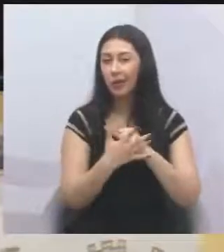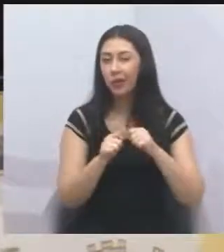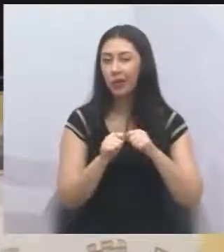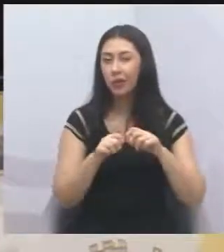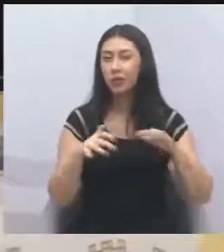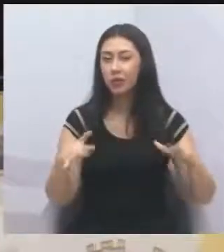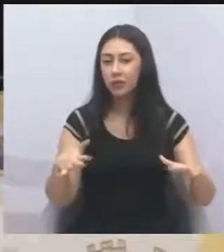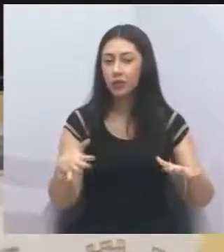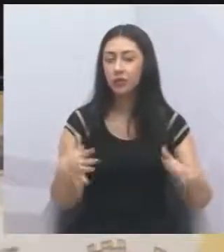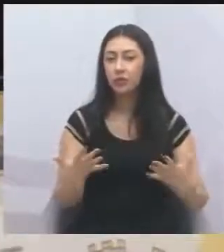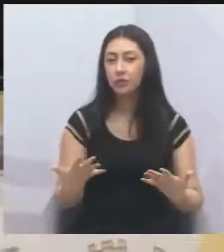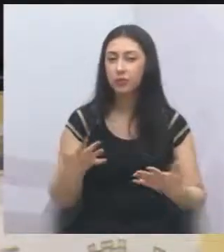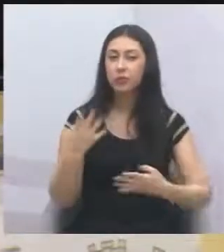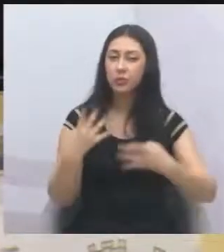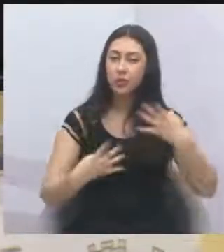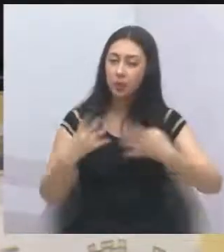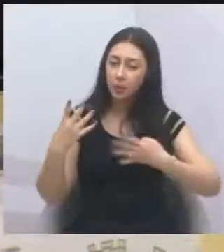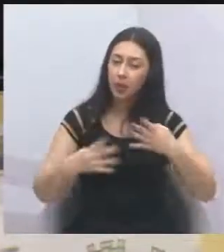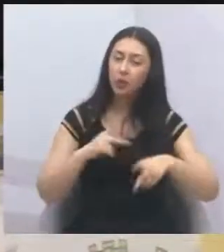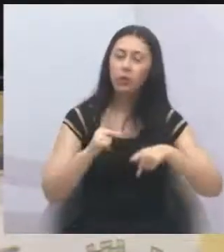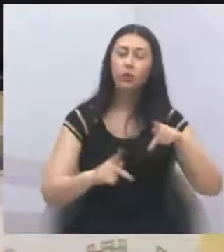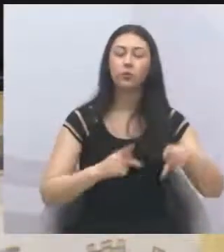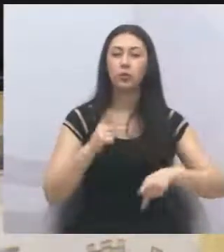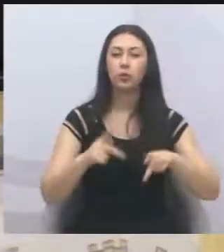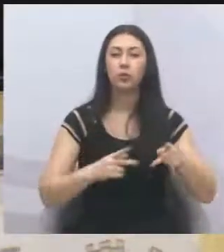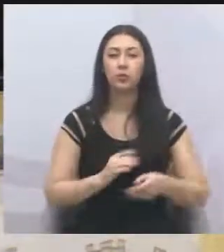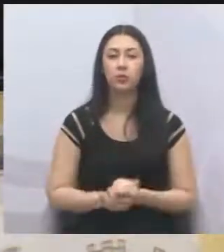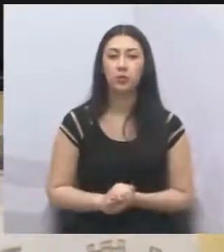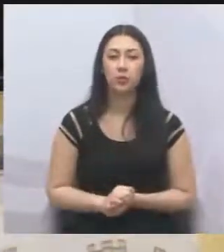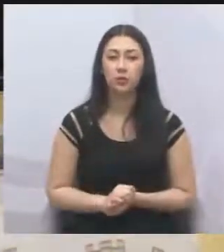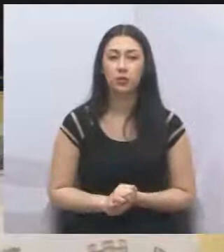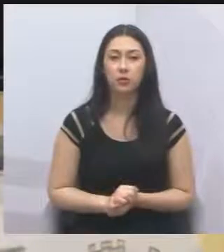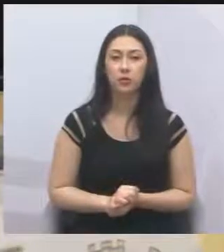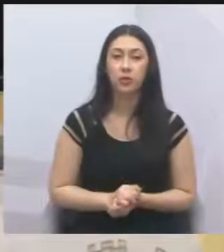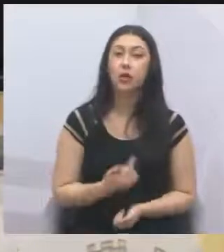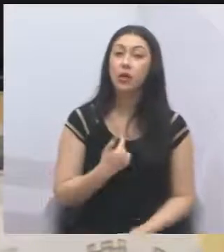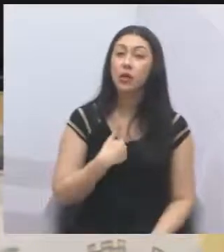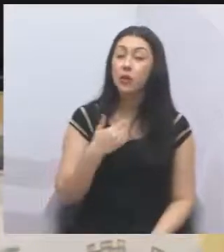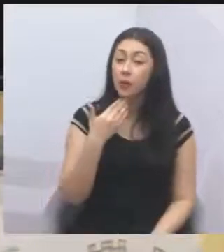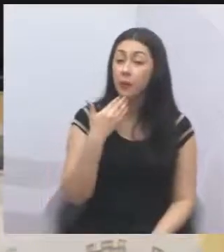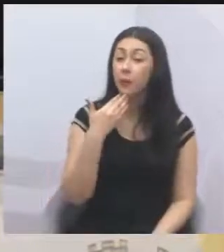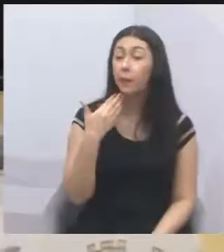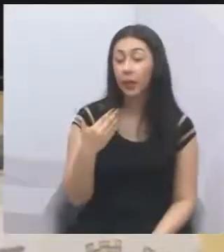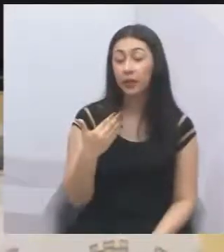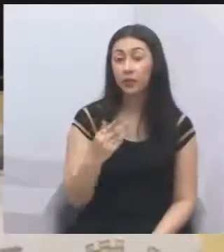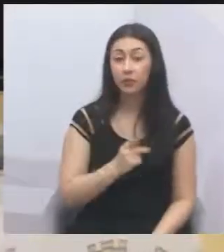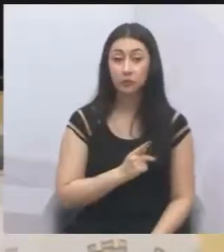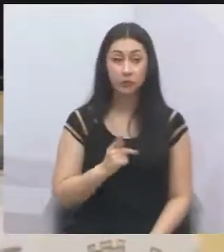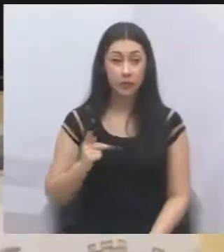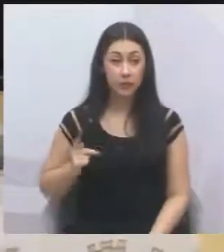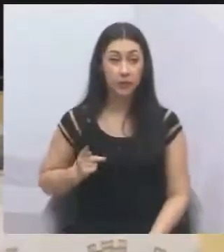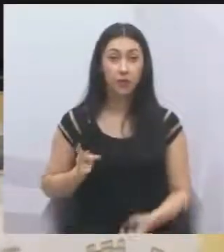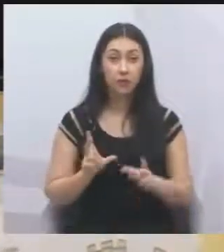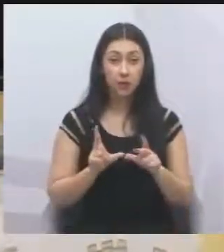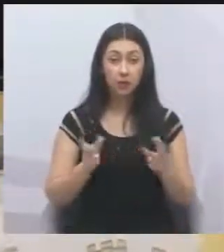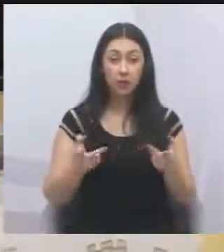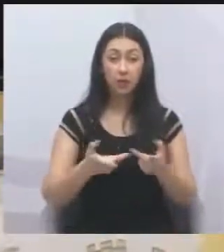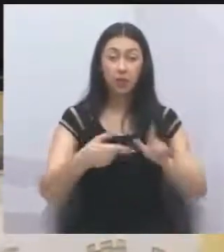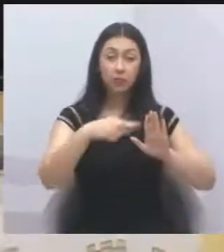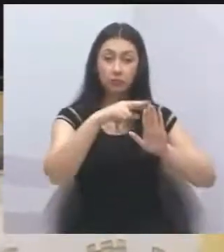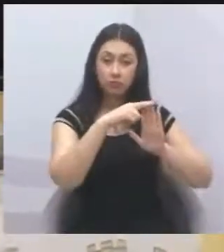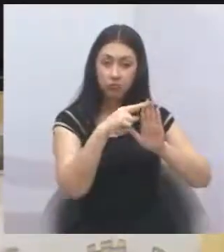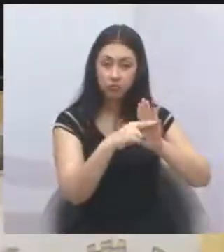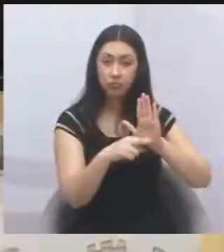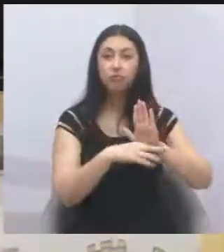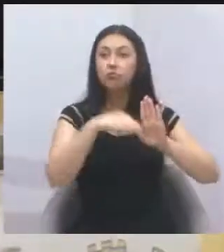pandemia, causando sérios transtornos à população. Requeiro ao excelentíssimo senhor presidente dessa casa, ouvido e aprovado pelo